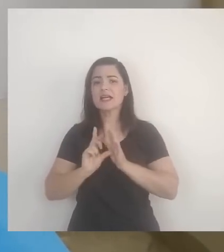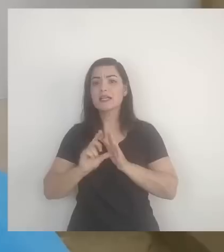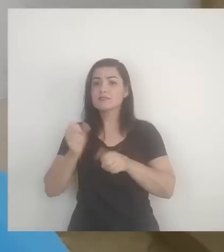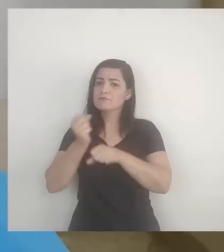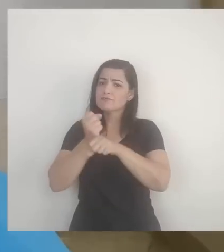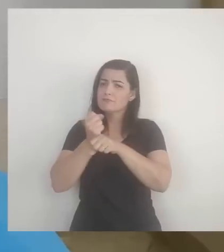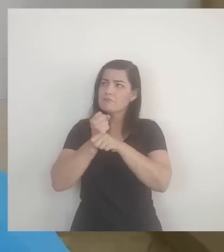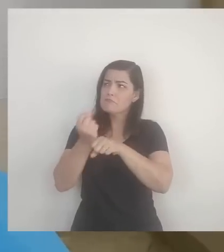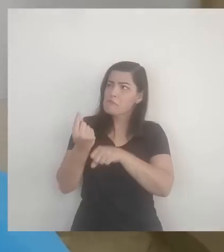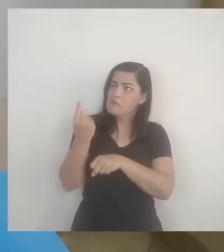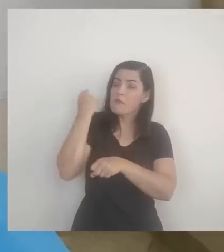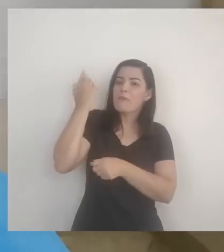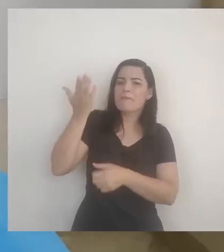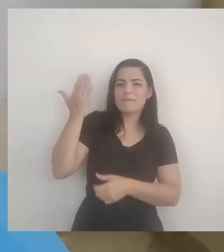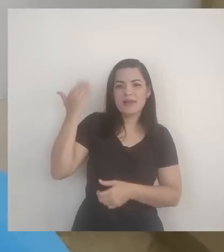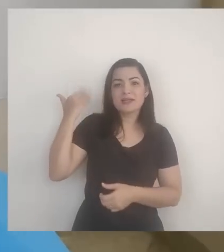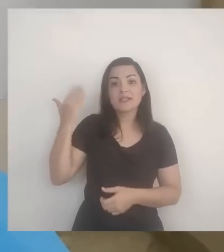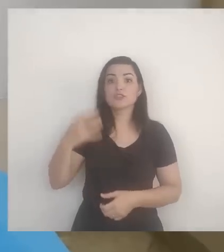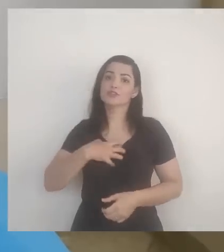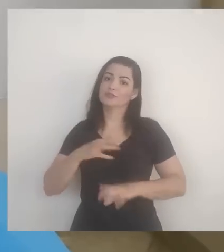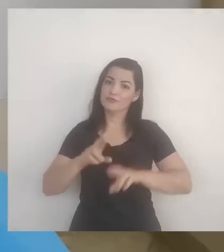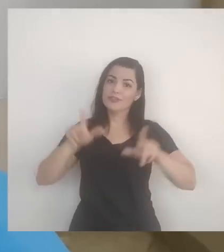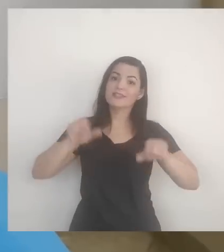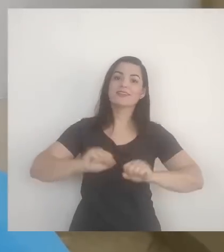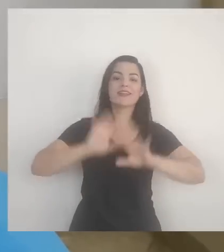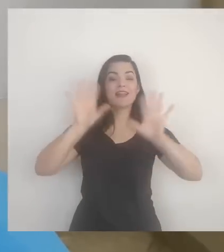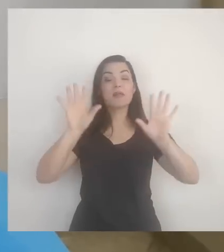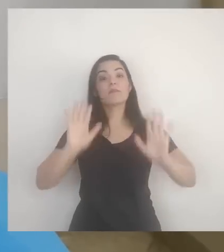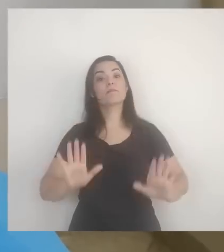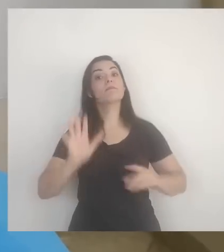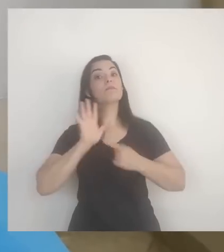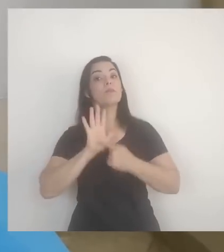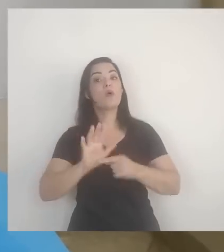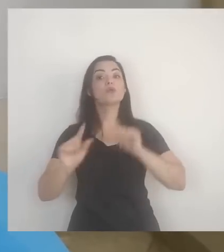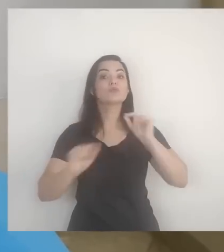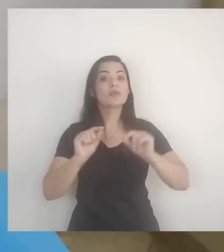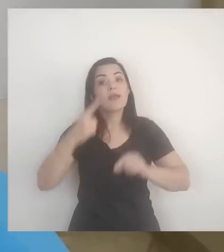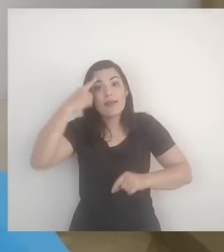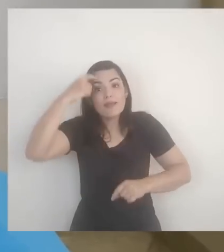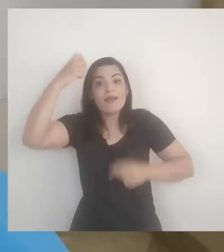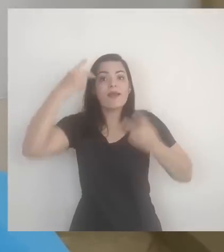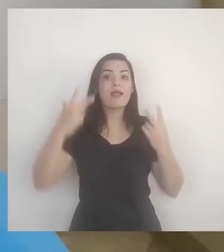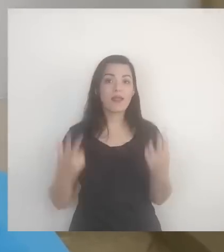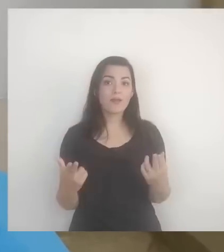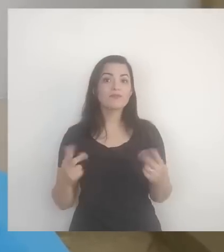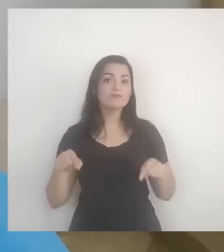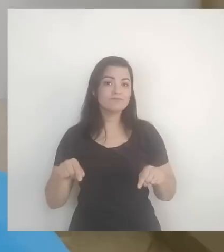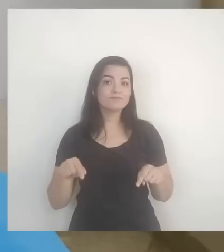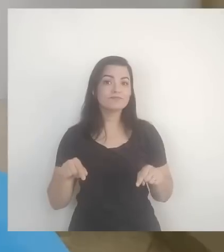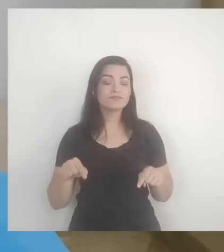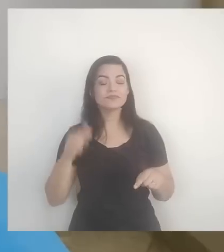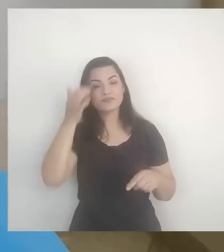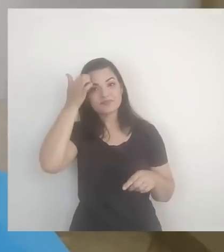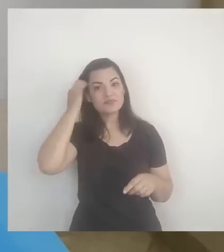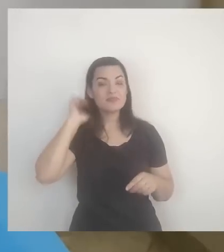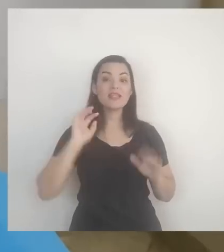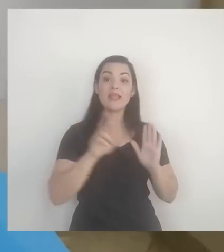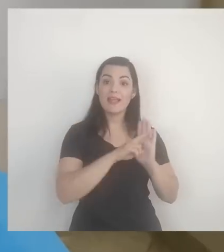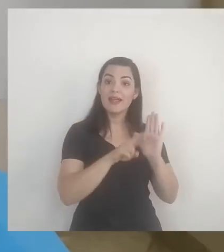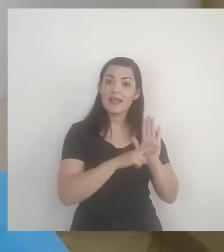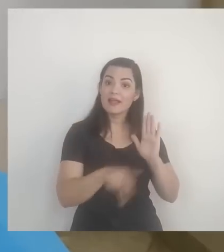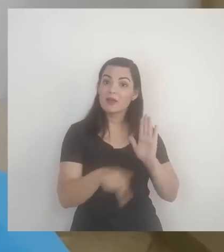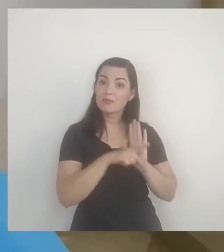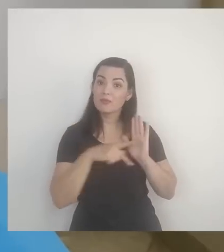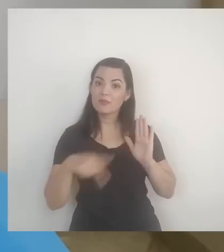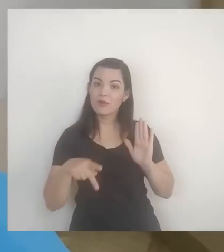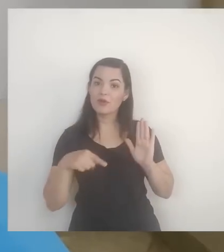feitas antigamente de uma forma um pouco diferente, claro, mas que mostram essa mesma ideia ou esse mesmo